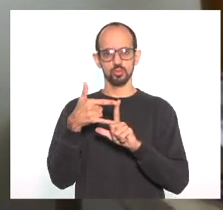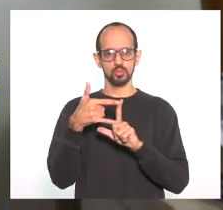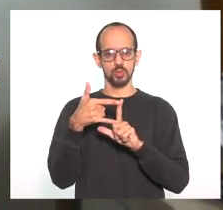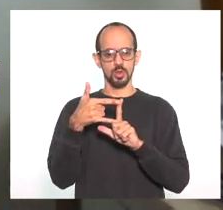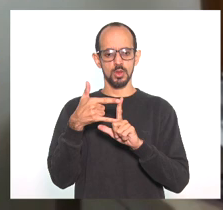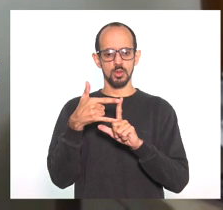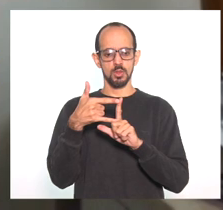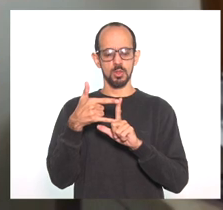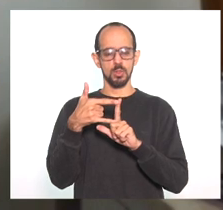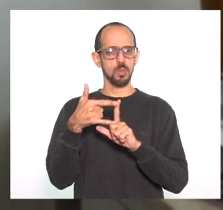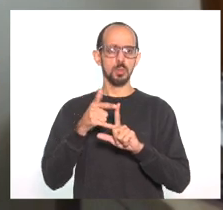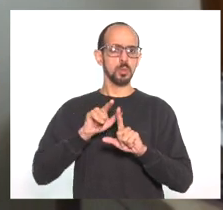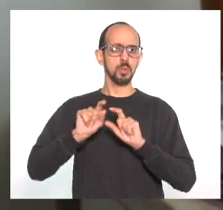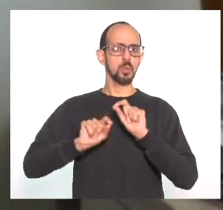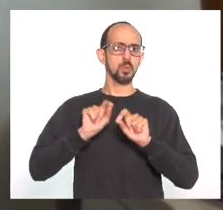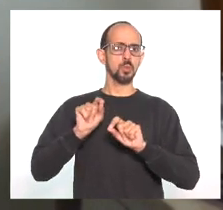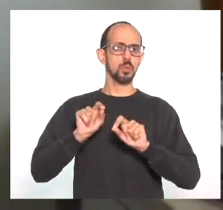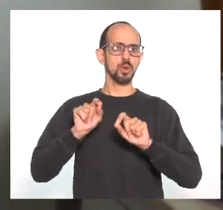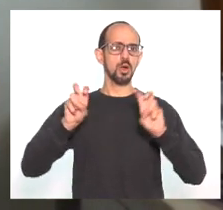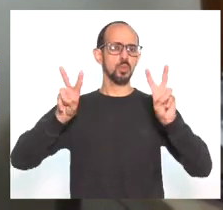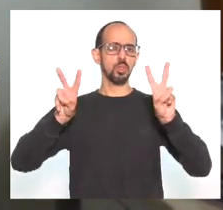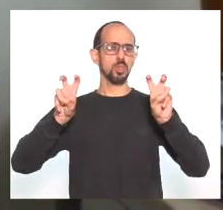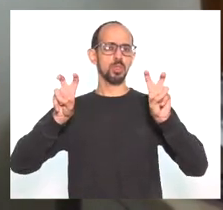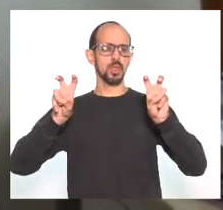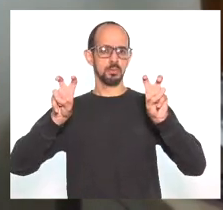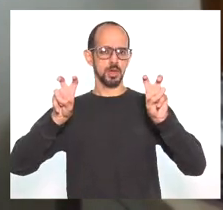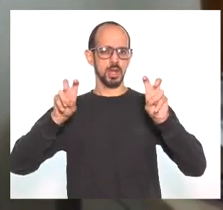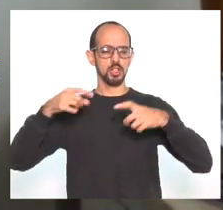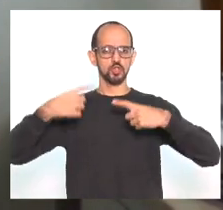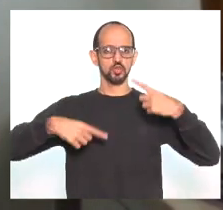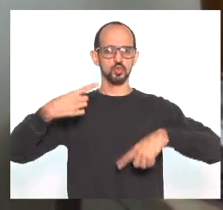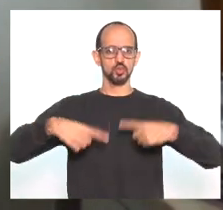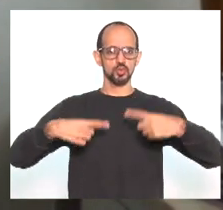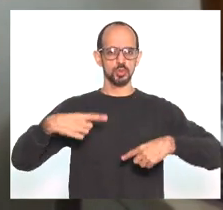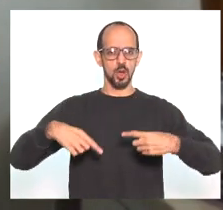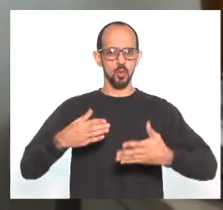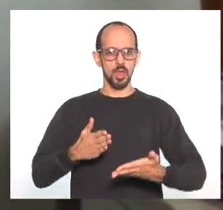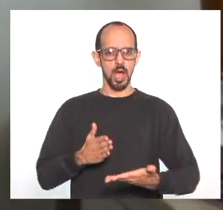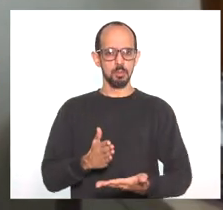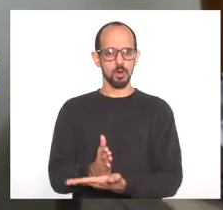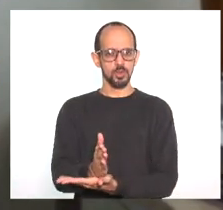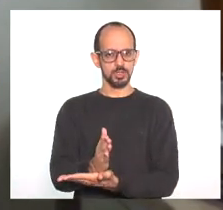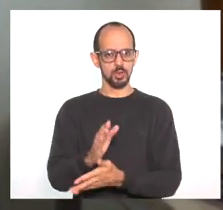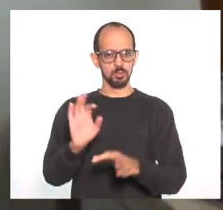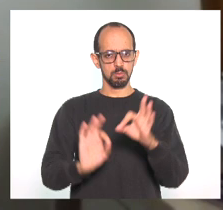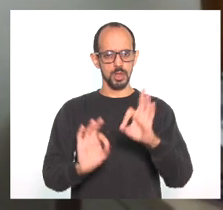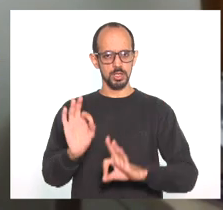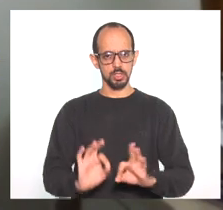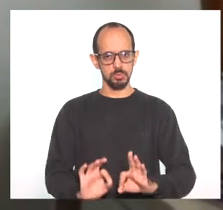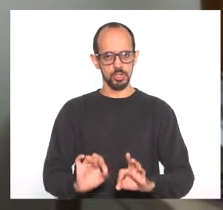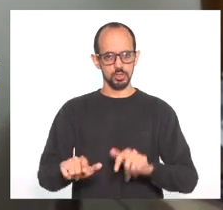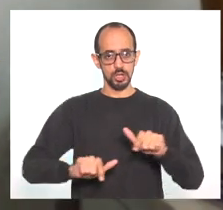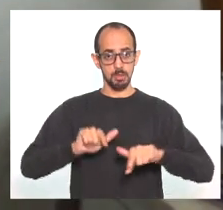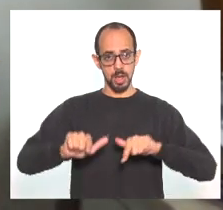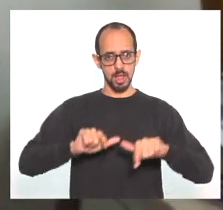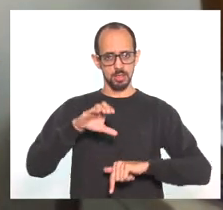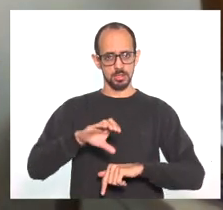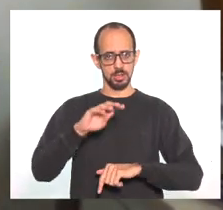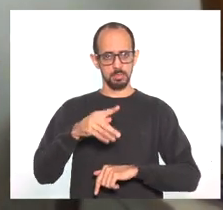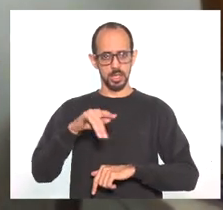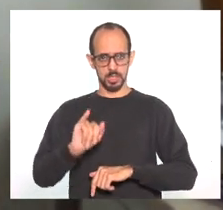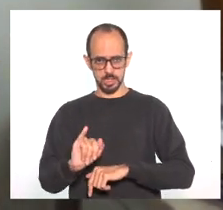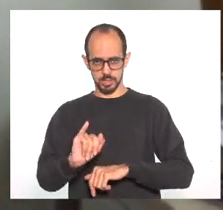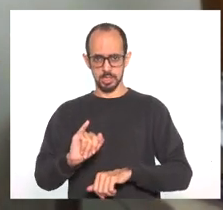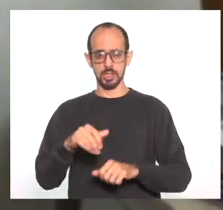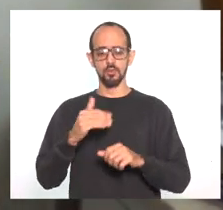a seguinte pauta: discussão e aprovação do plano de trabalho da CPI, que